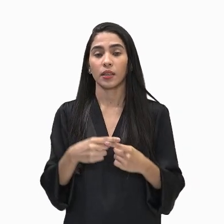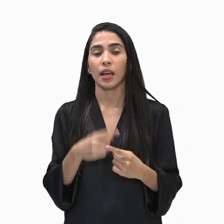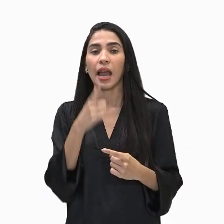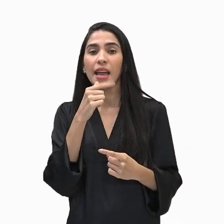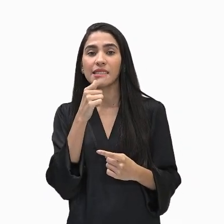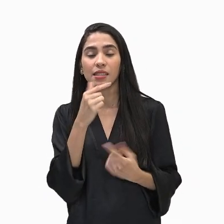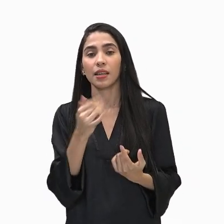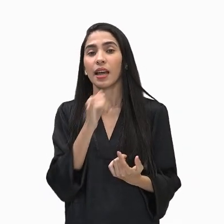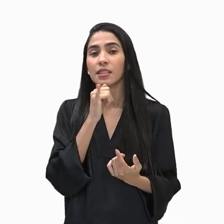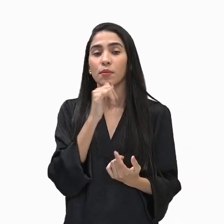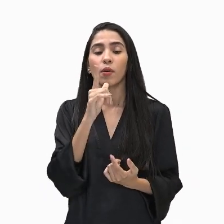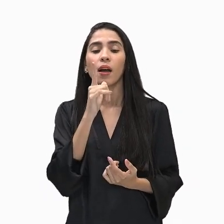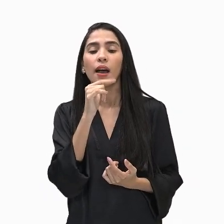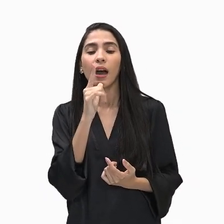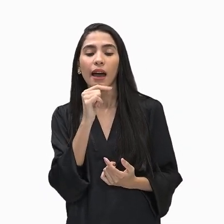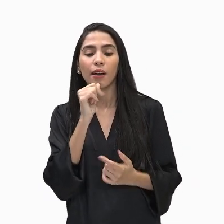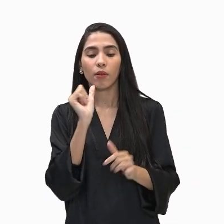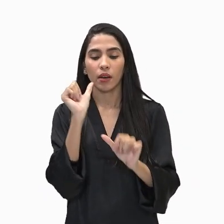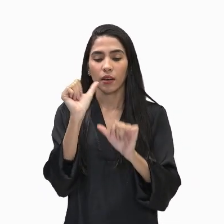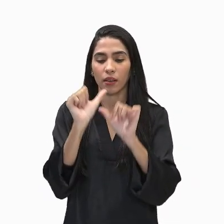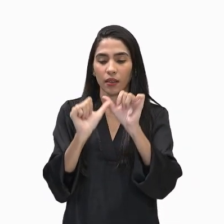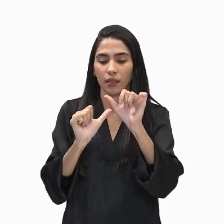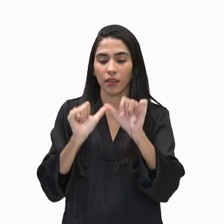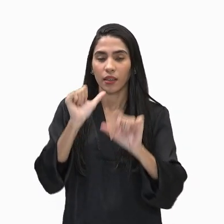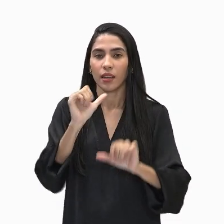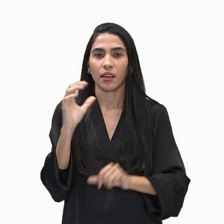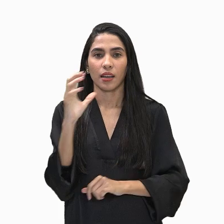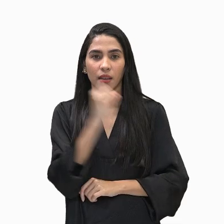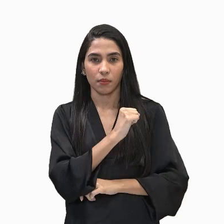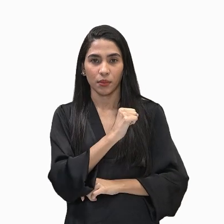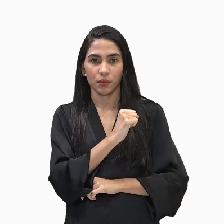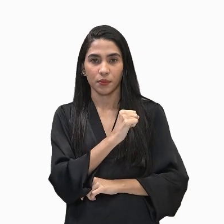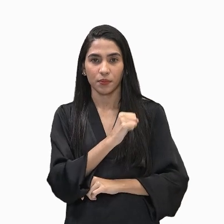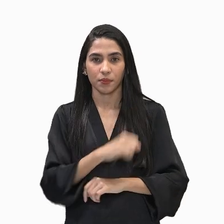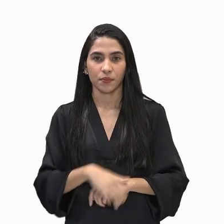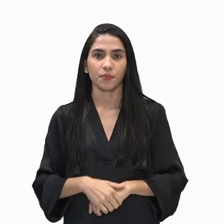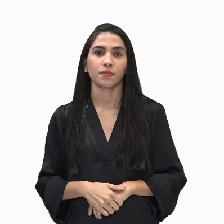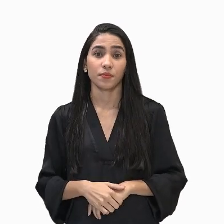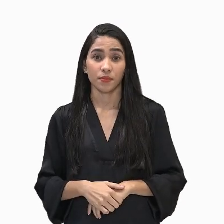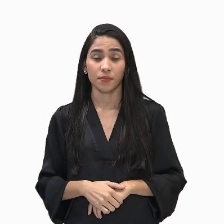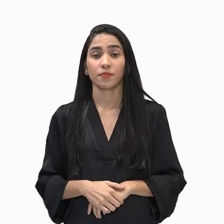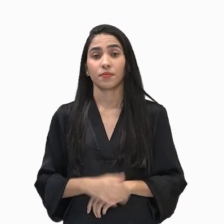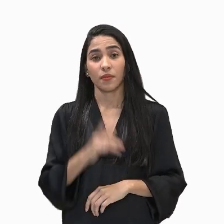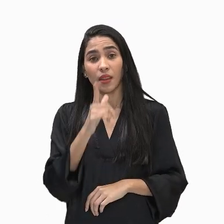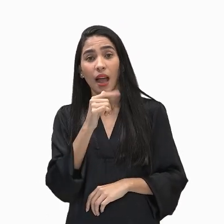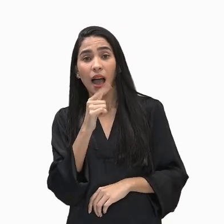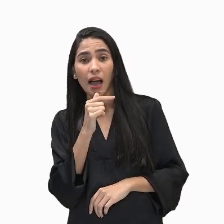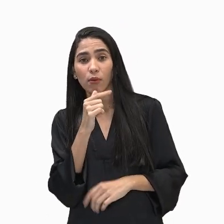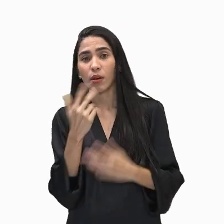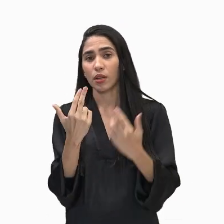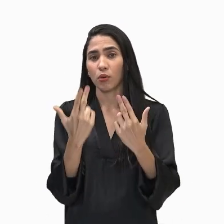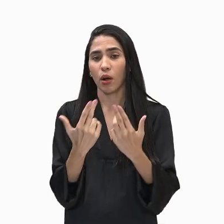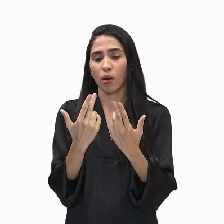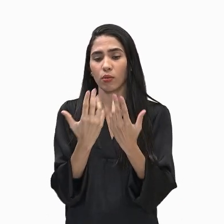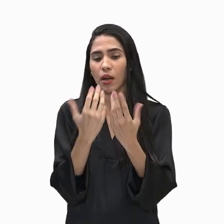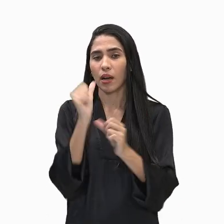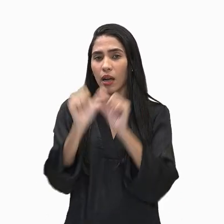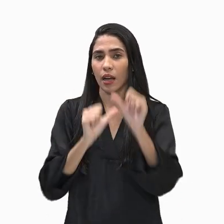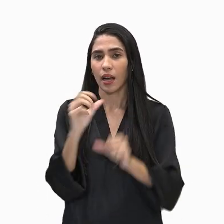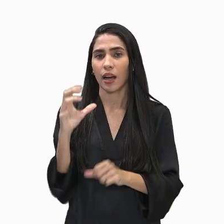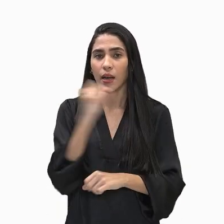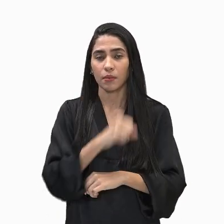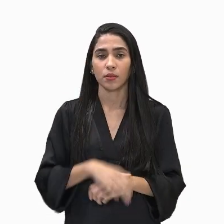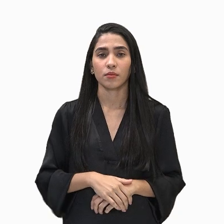água, tudo muda muito rapidamente. Tá certo? Assim como a água, tudo muda. né? Eu volto lá